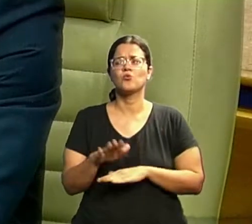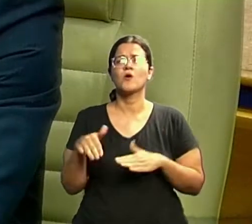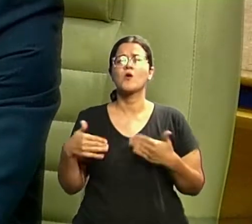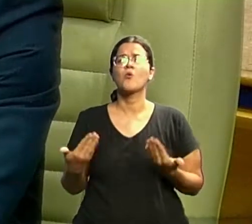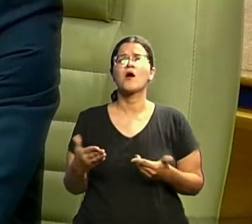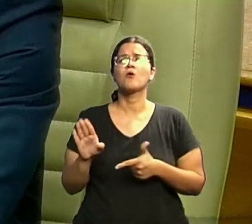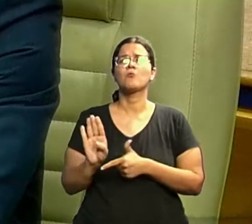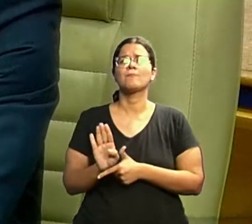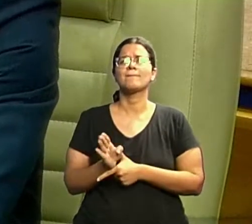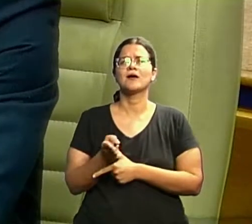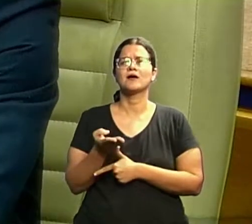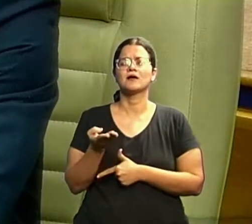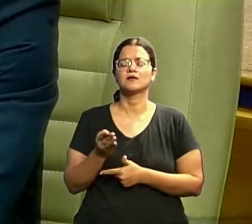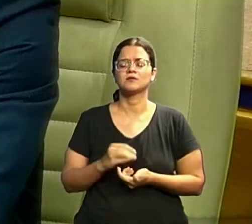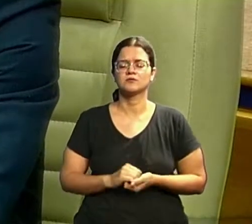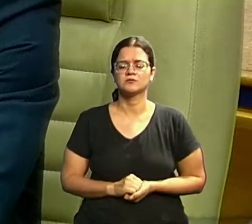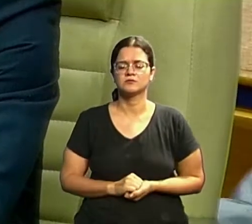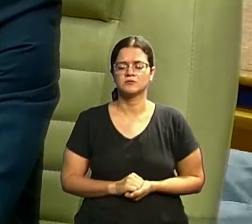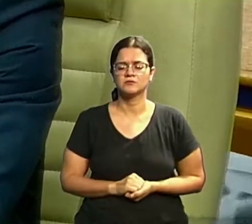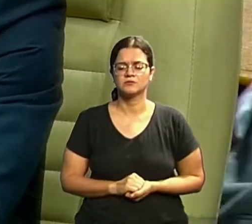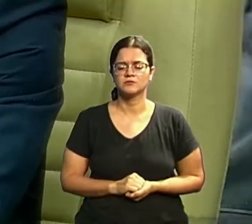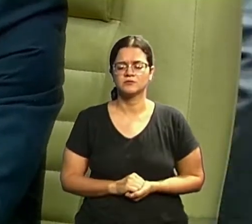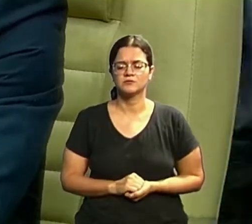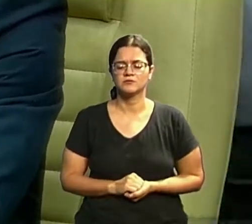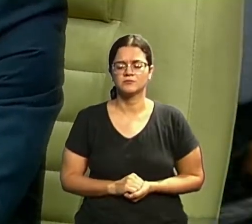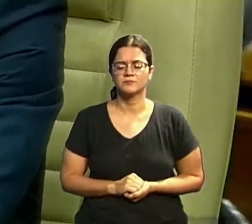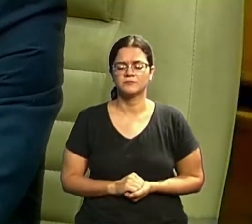Só para o vereador Rafael.